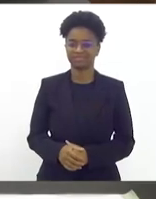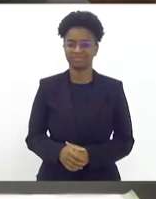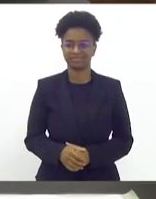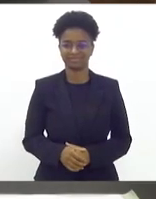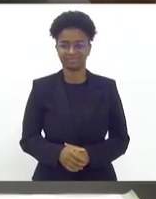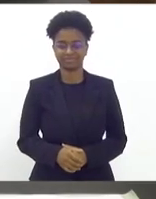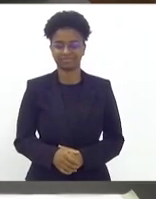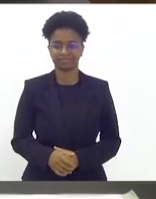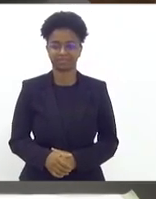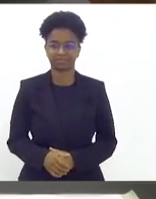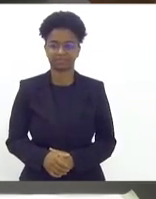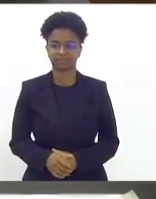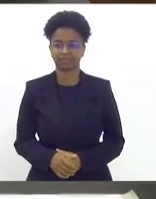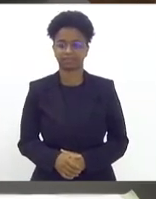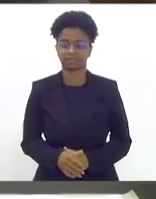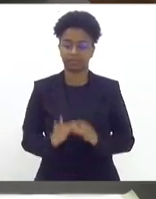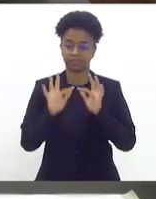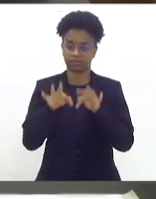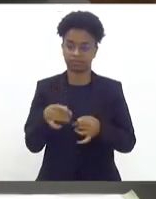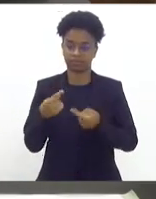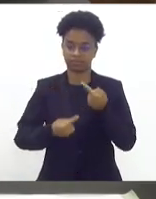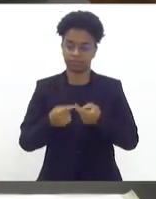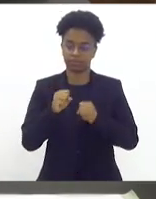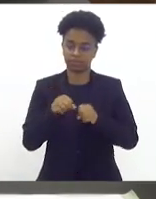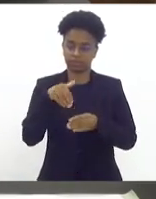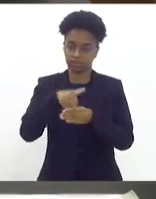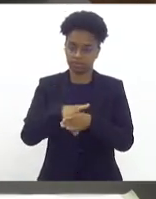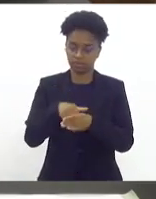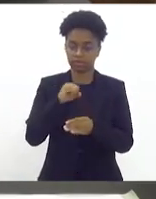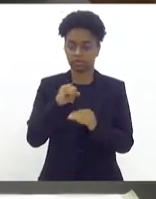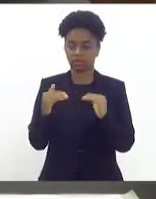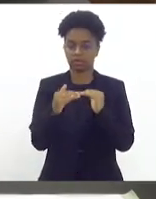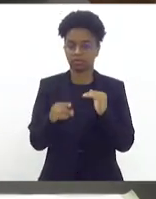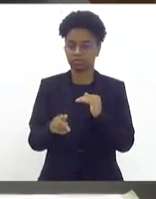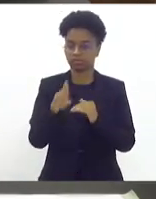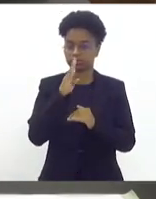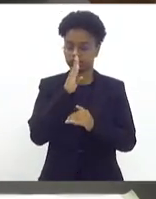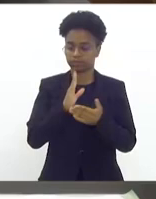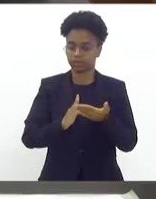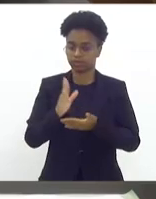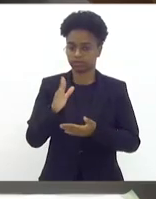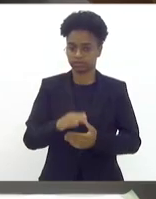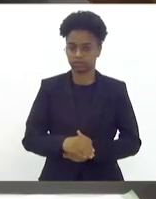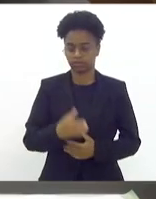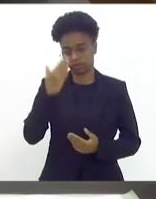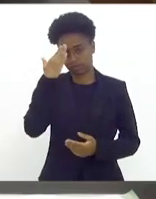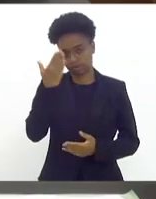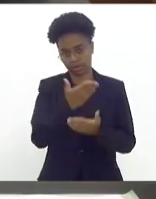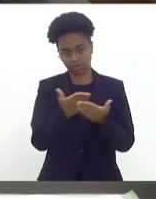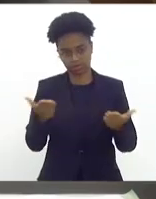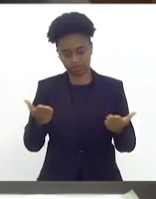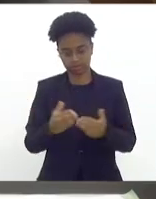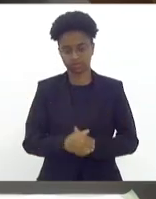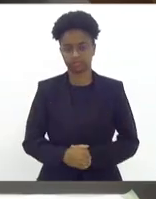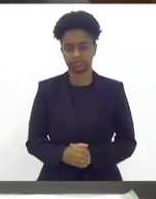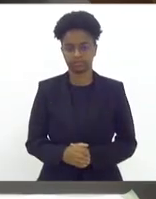vascaíno. Então, encerrada a discussão, em votação, senhores que aprovam a permanência, como estão? Aprovado. Obrigado a todos pela